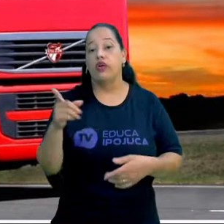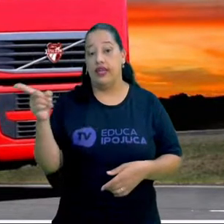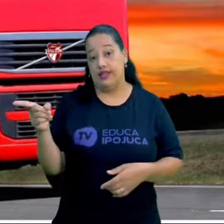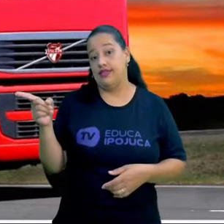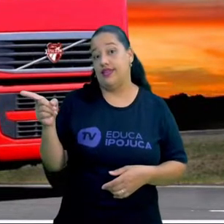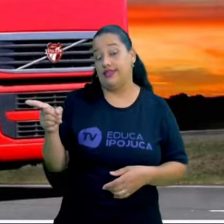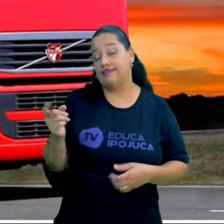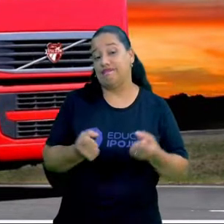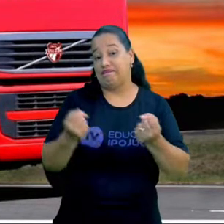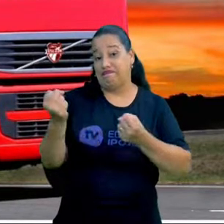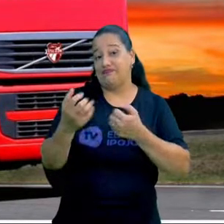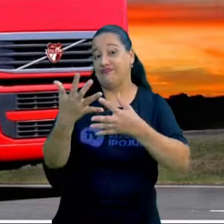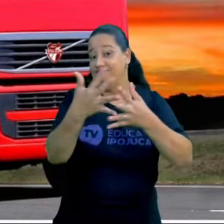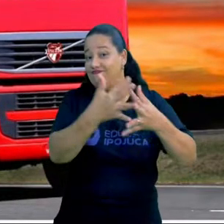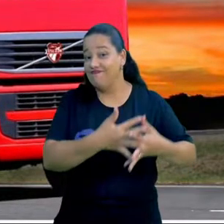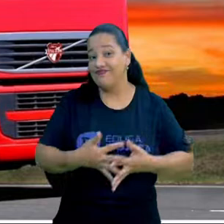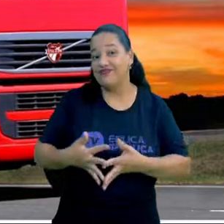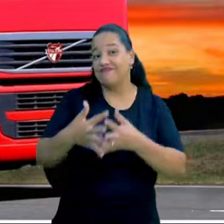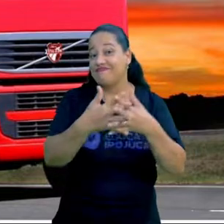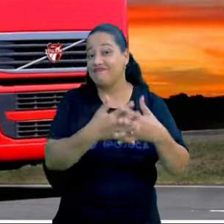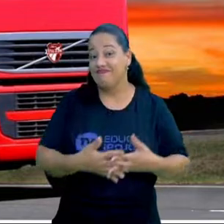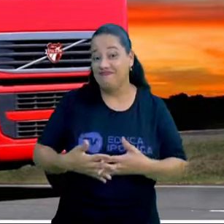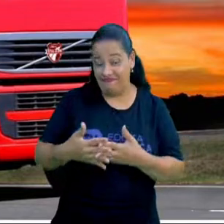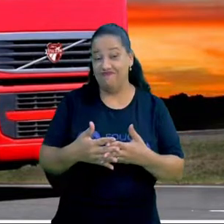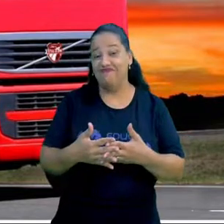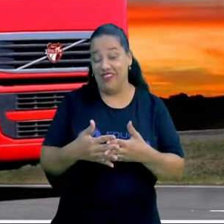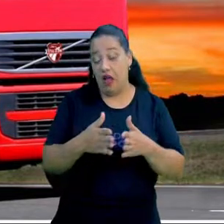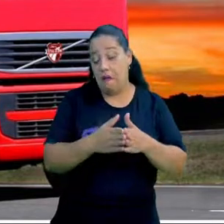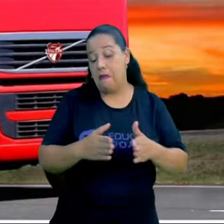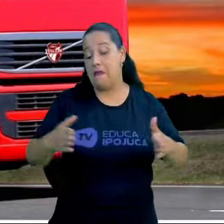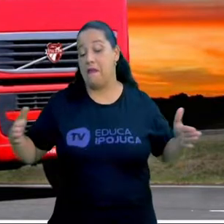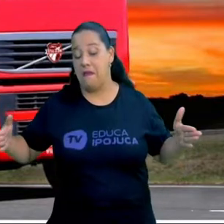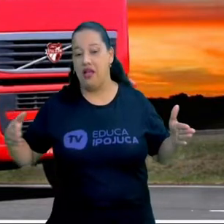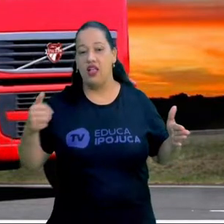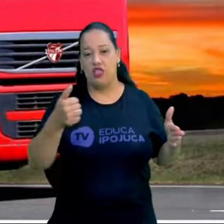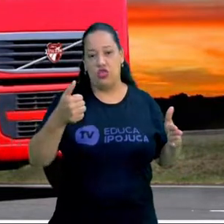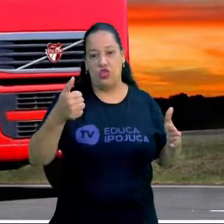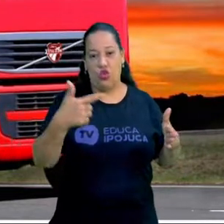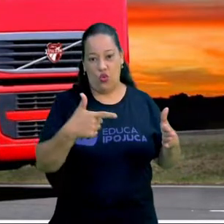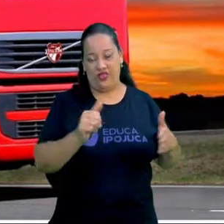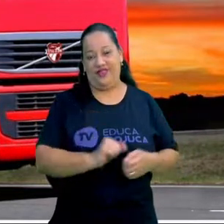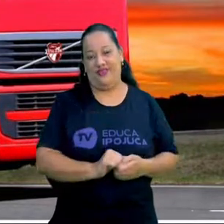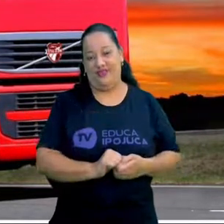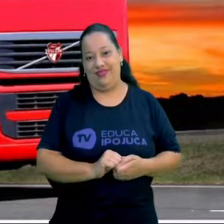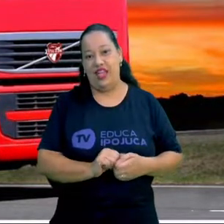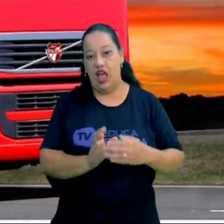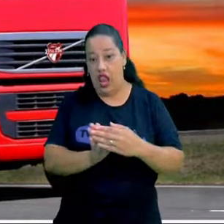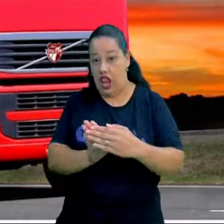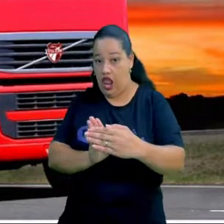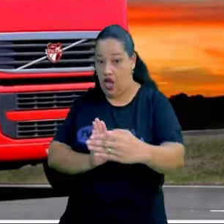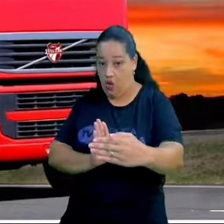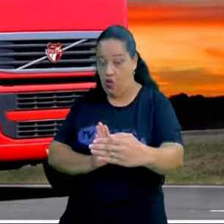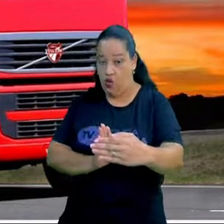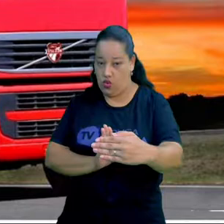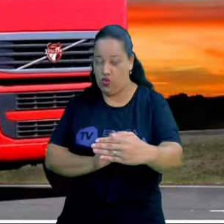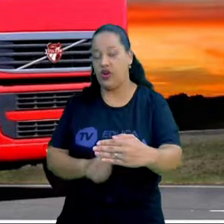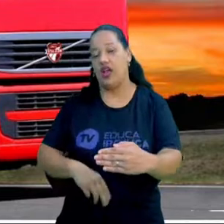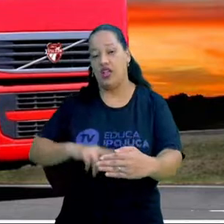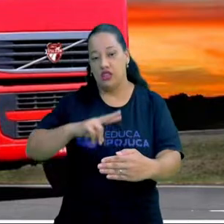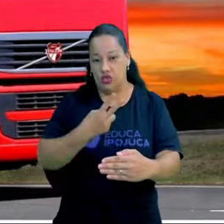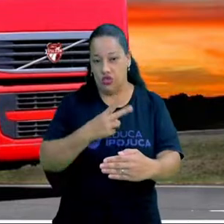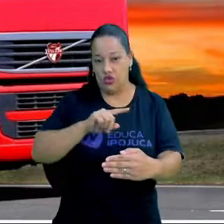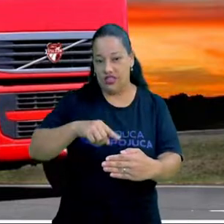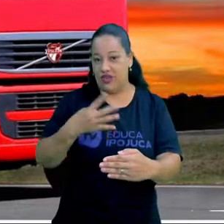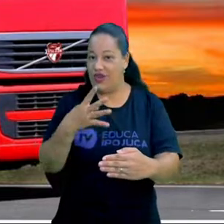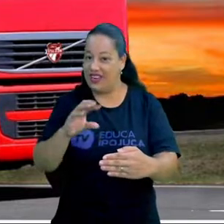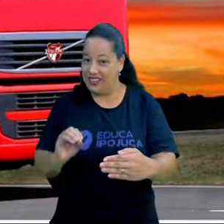carreta é de 12 metros. A largura é 2,40 metros e a